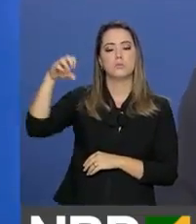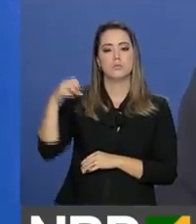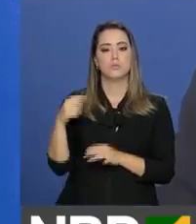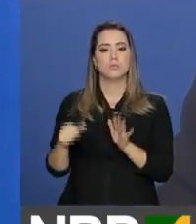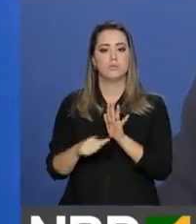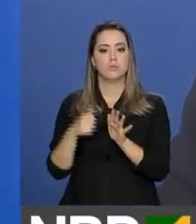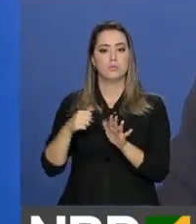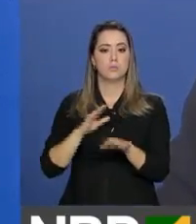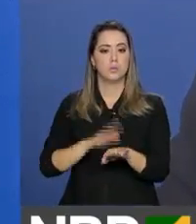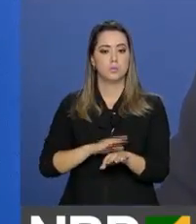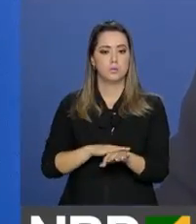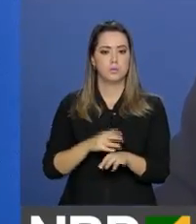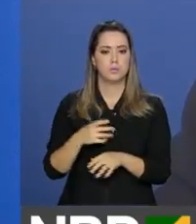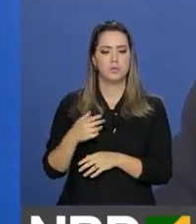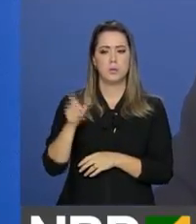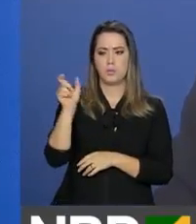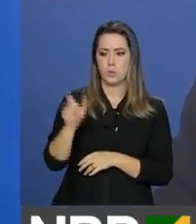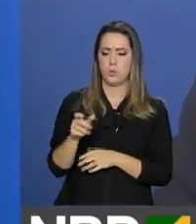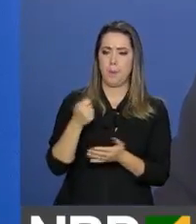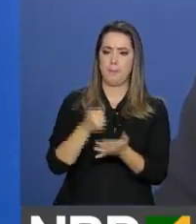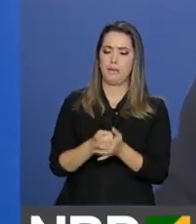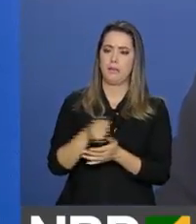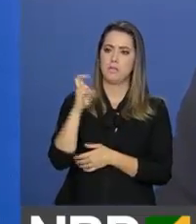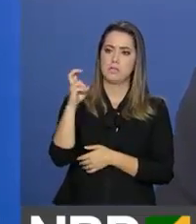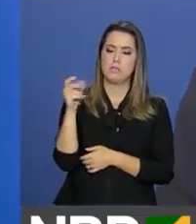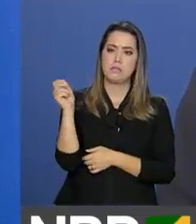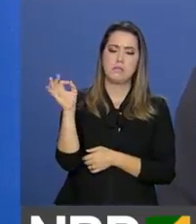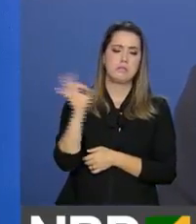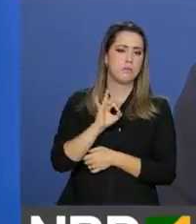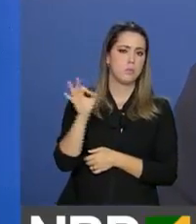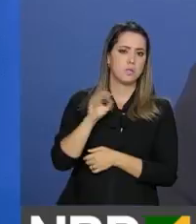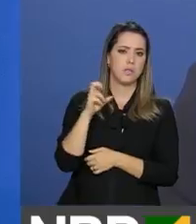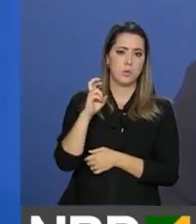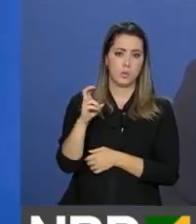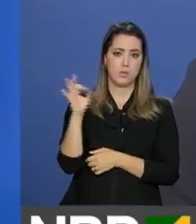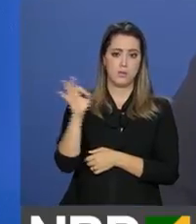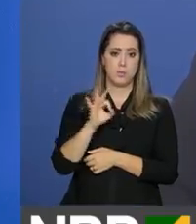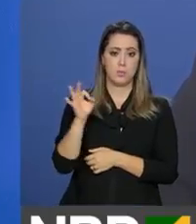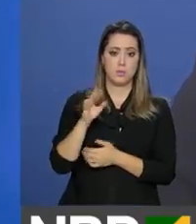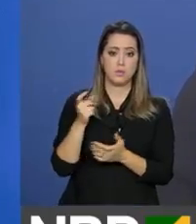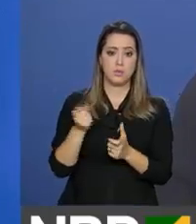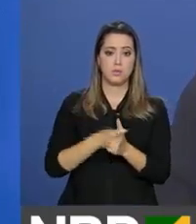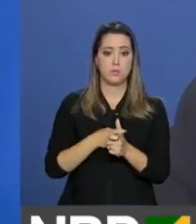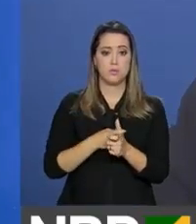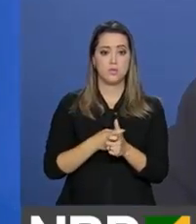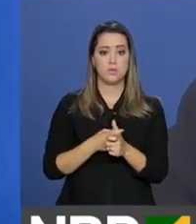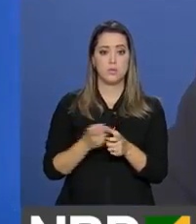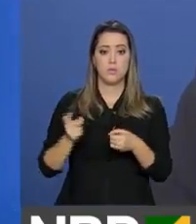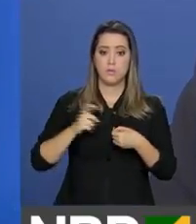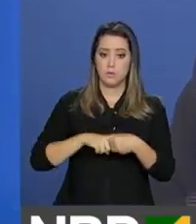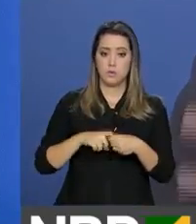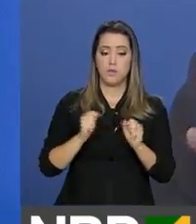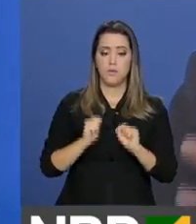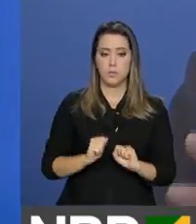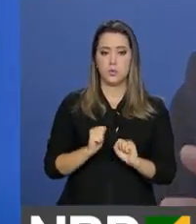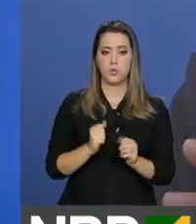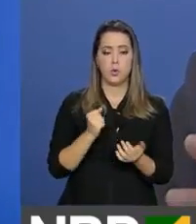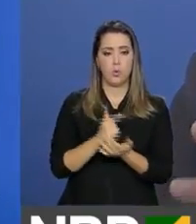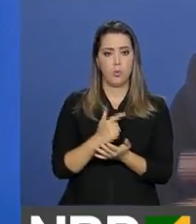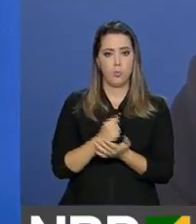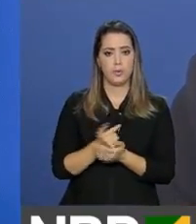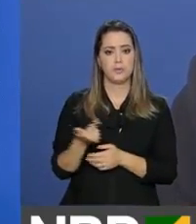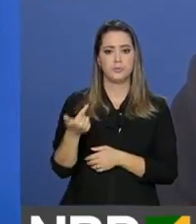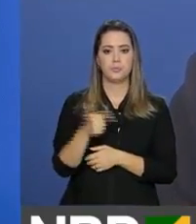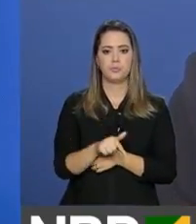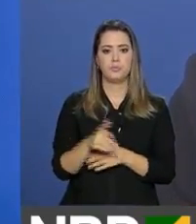que o cidadão pagava 5%, colocava 5% do débito e recuperava o crédito. E ainda